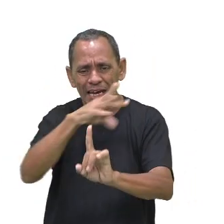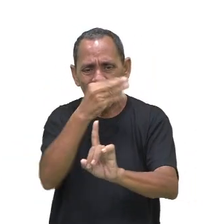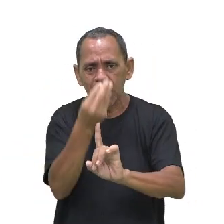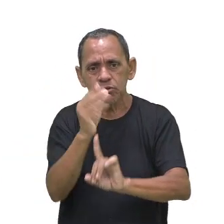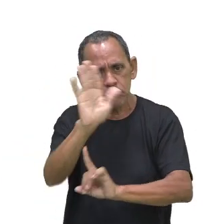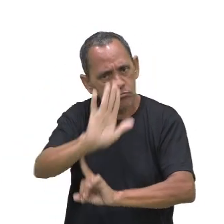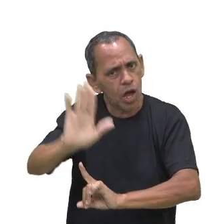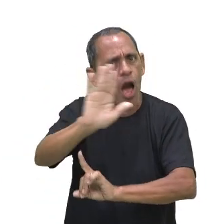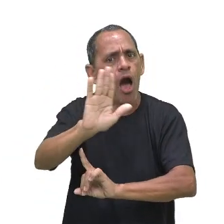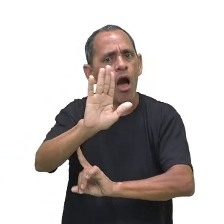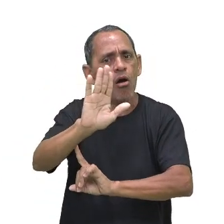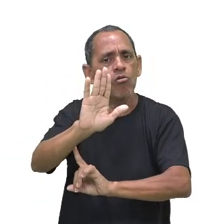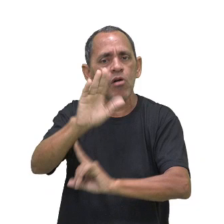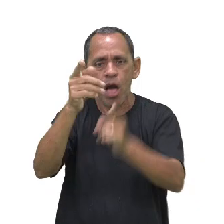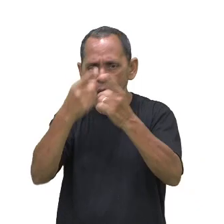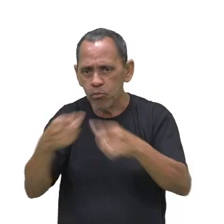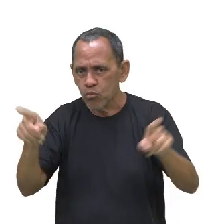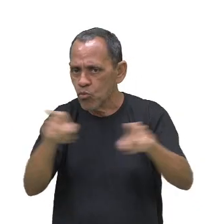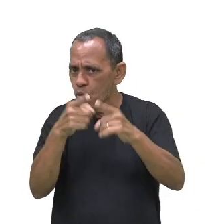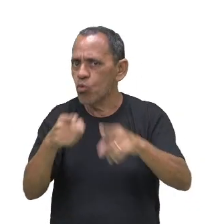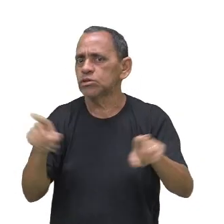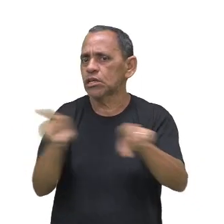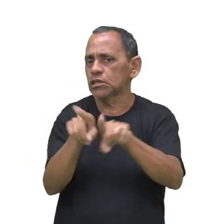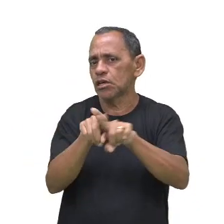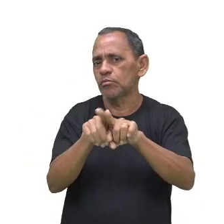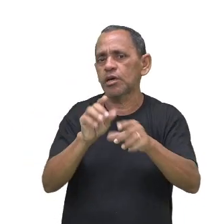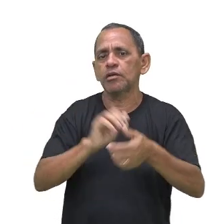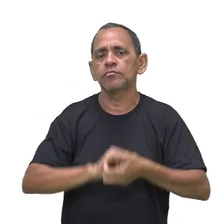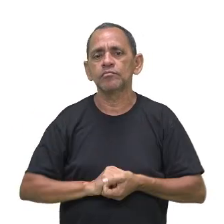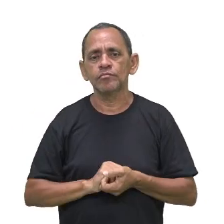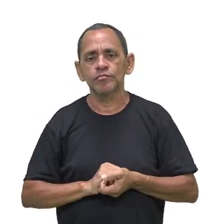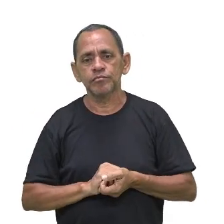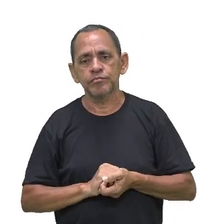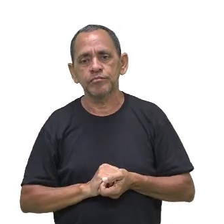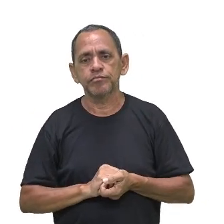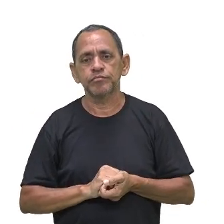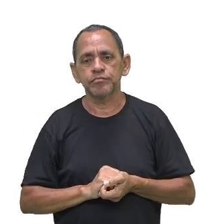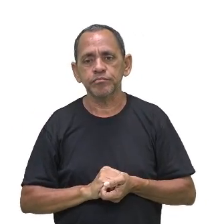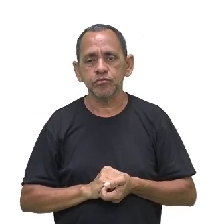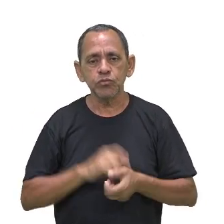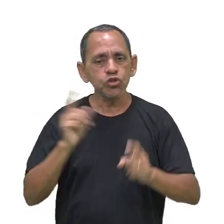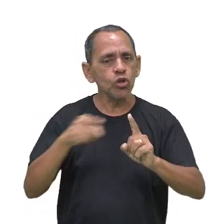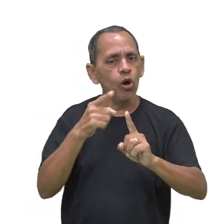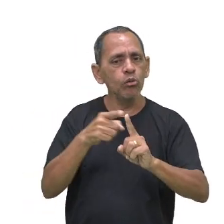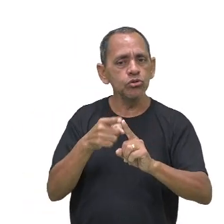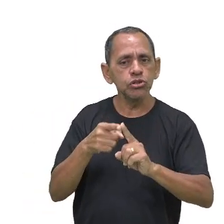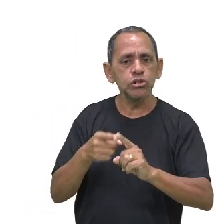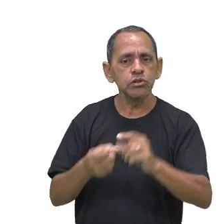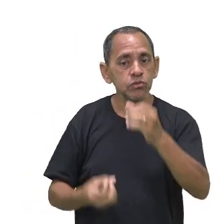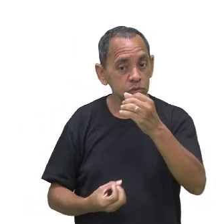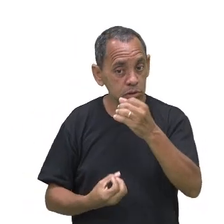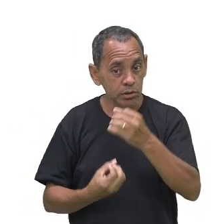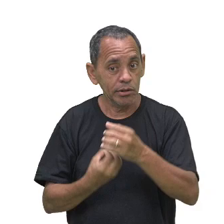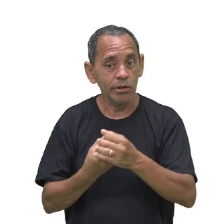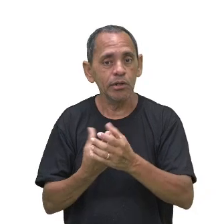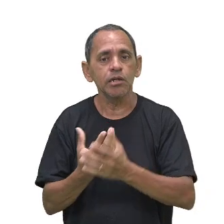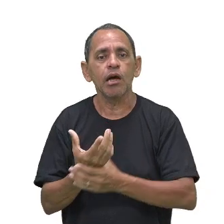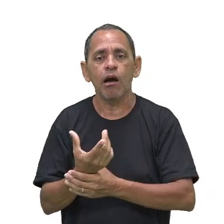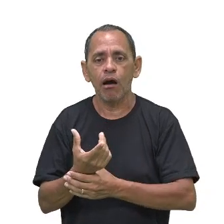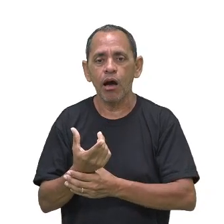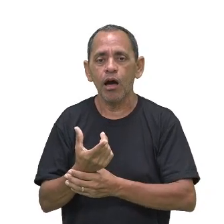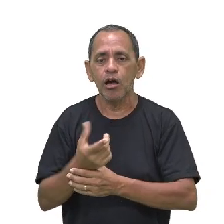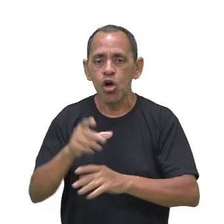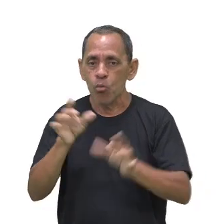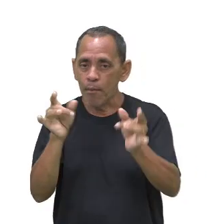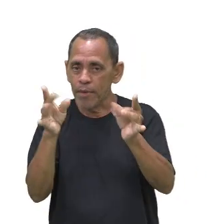música, ela está no sentido de gerar lucro, né, de estar como sendo uma mercadoria